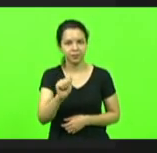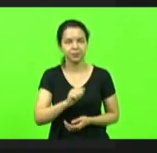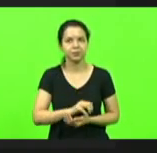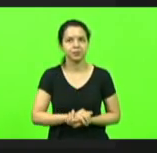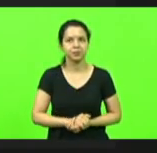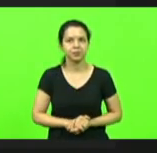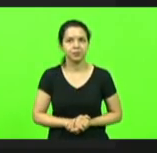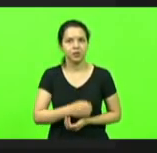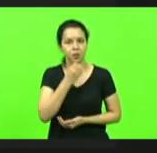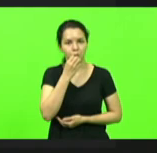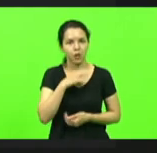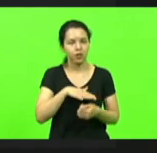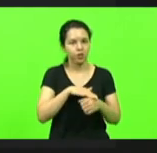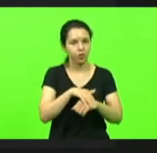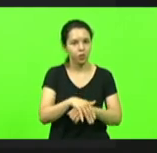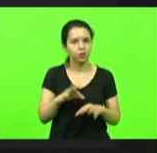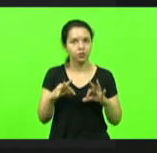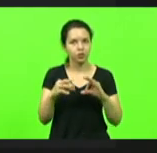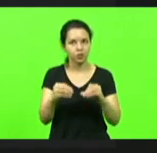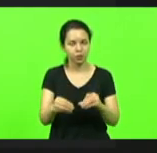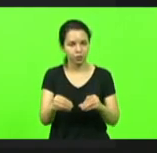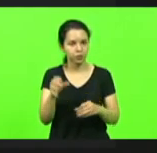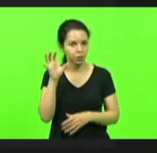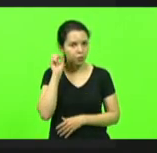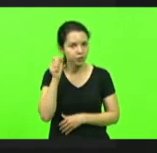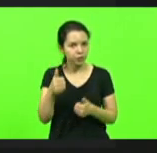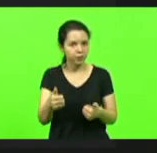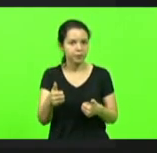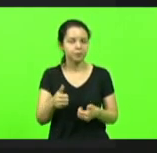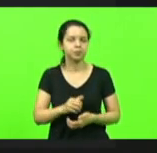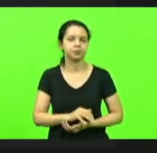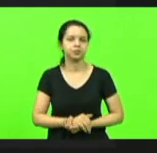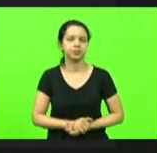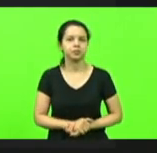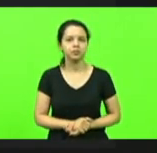Boa noite a todos, estão me ouvindo?